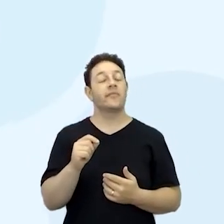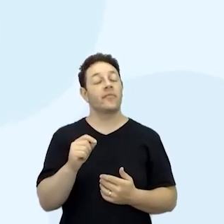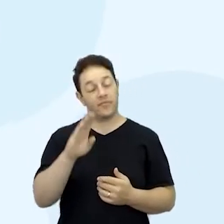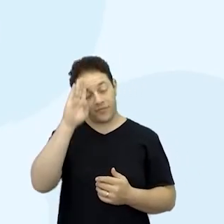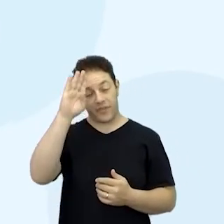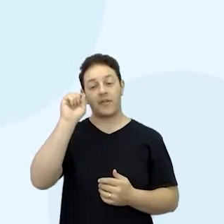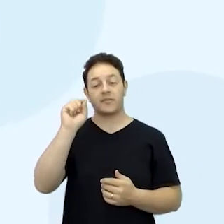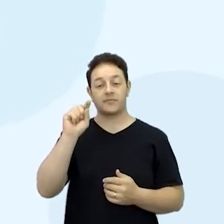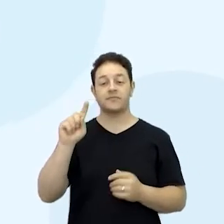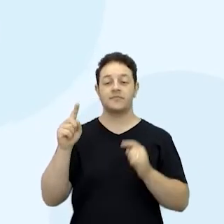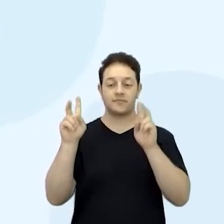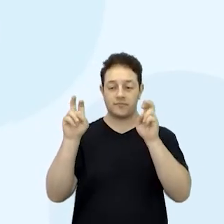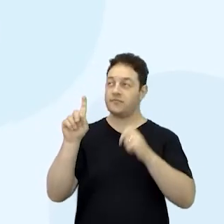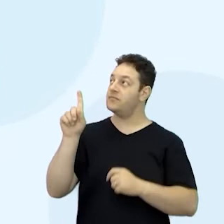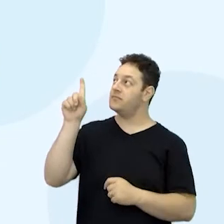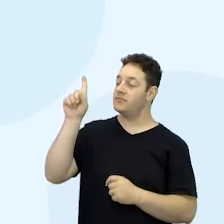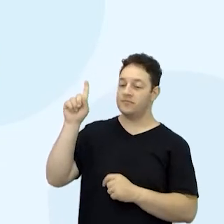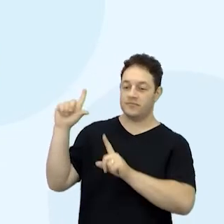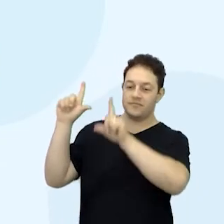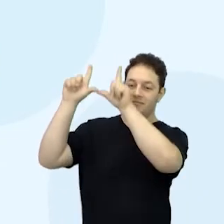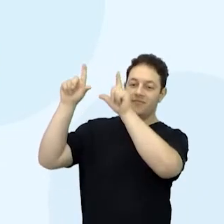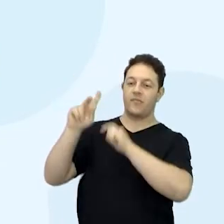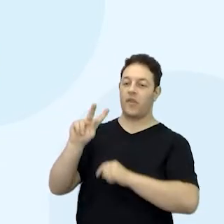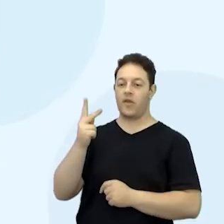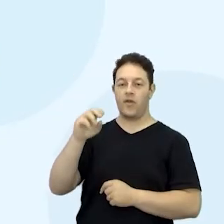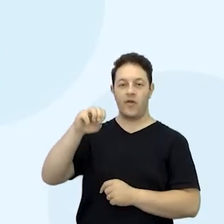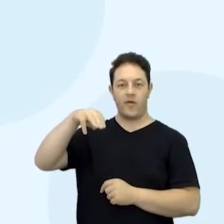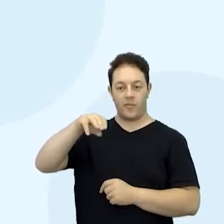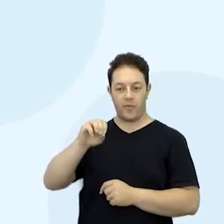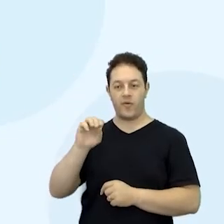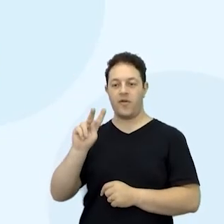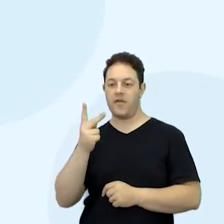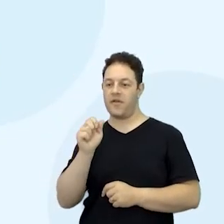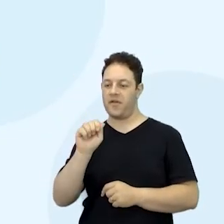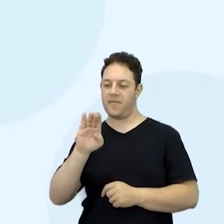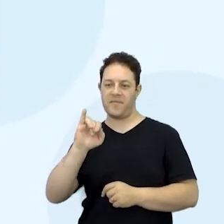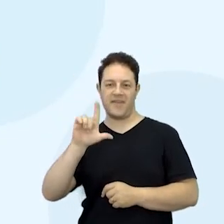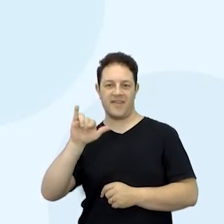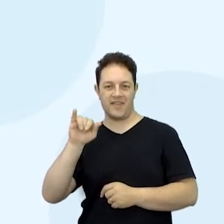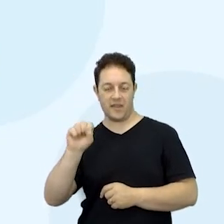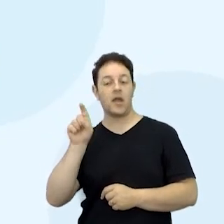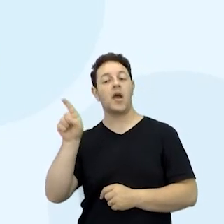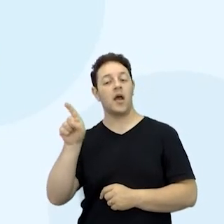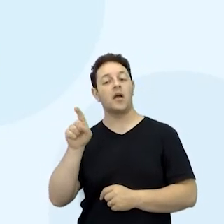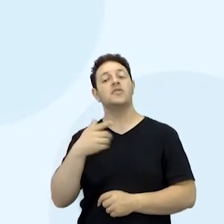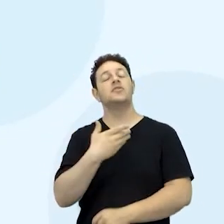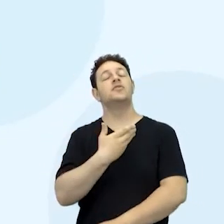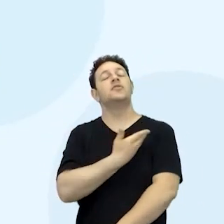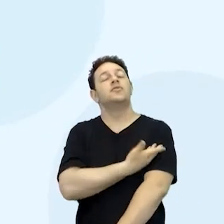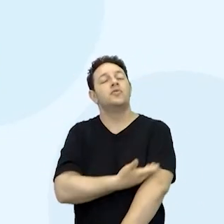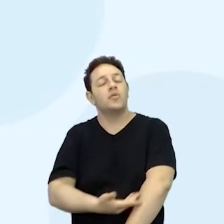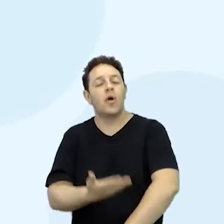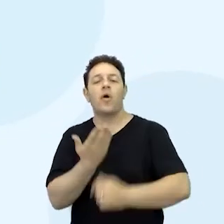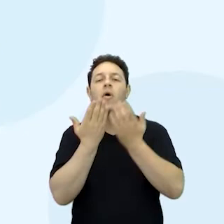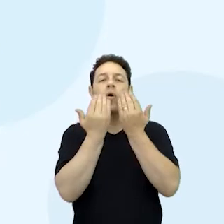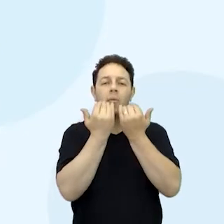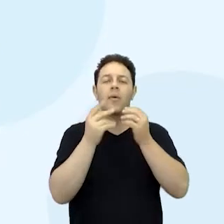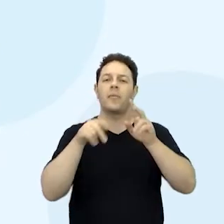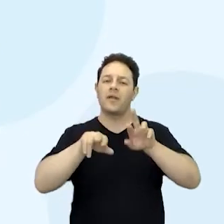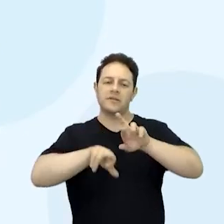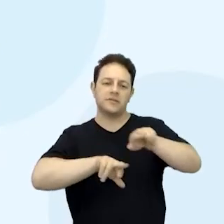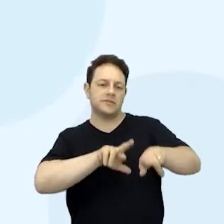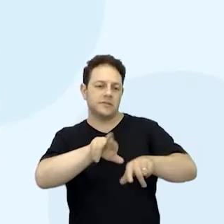no homo habilis né já no mobílias a gente vai ter uma dieta um pouco mais